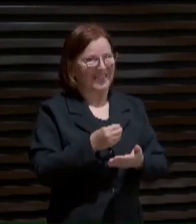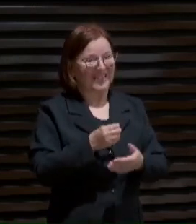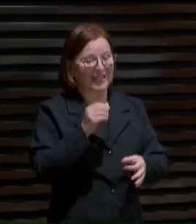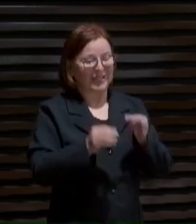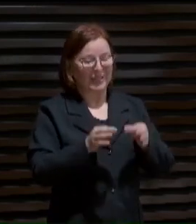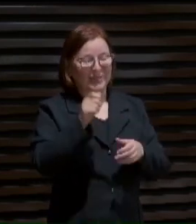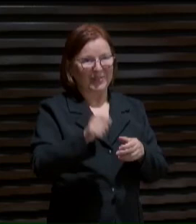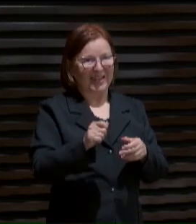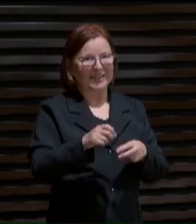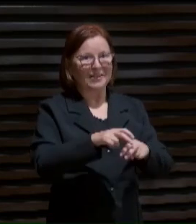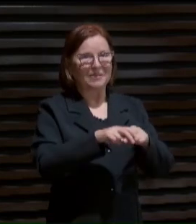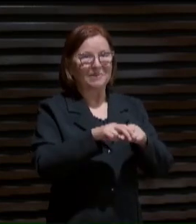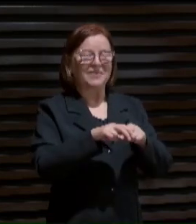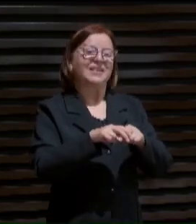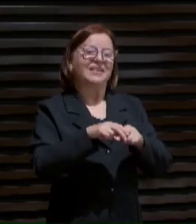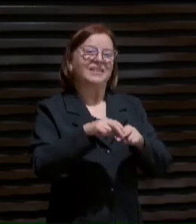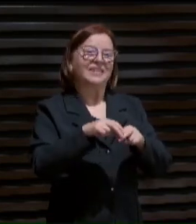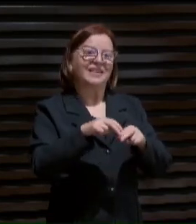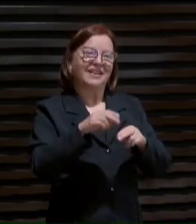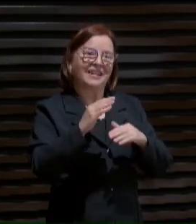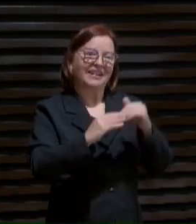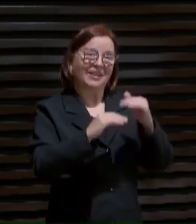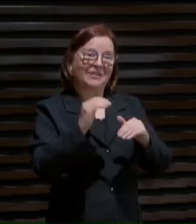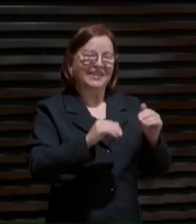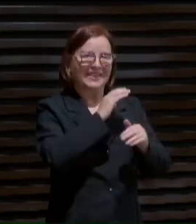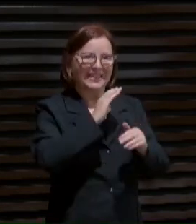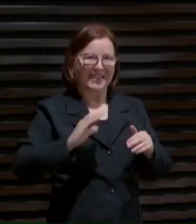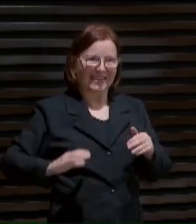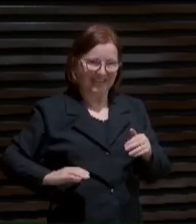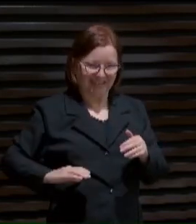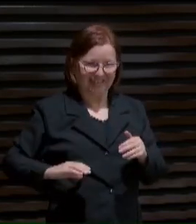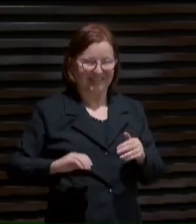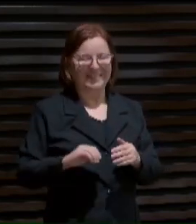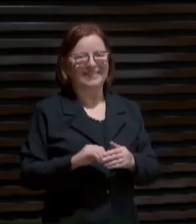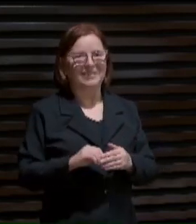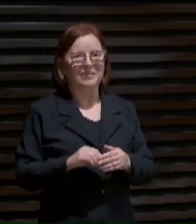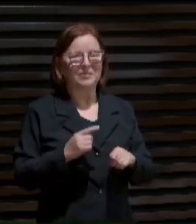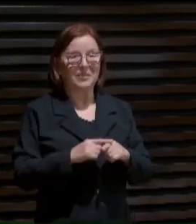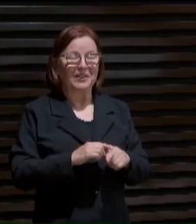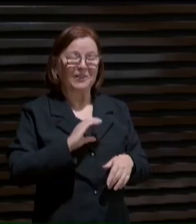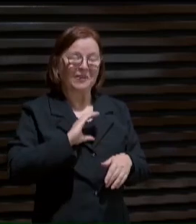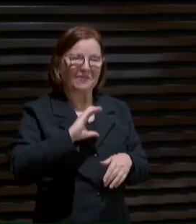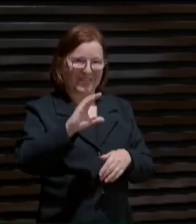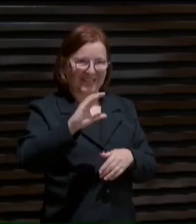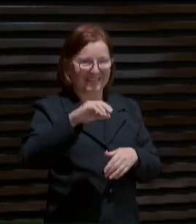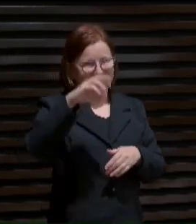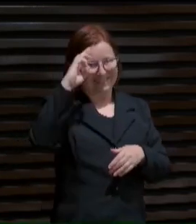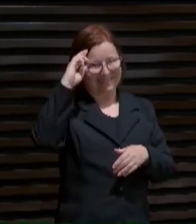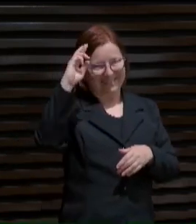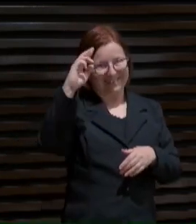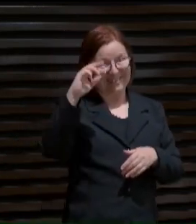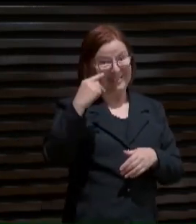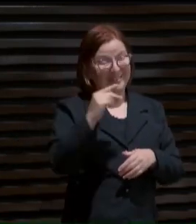nome o que eles têm confiado a ele as suas vidas bom então eles serão